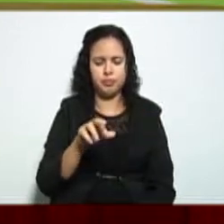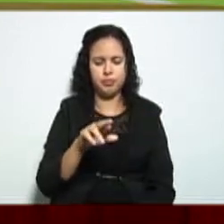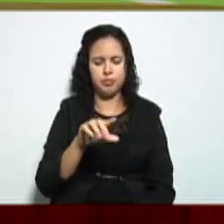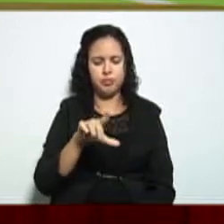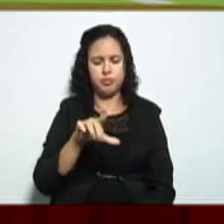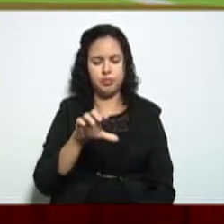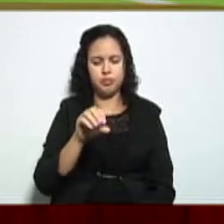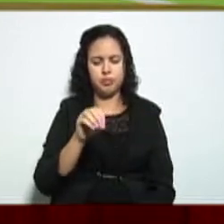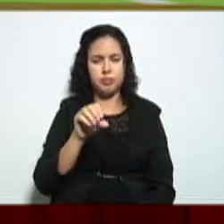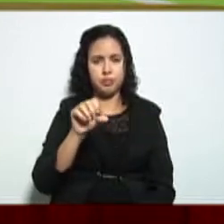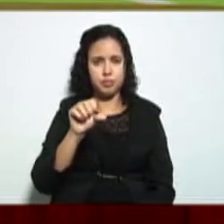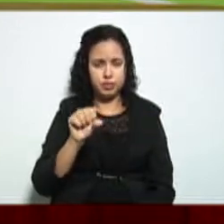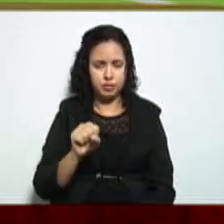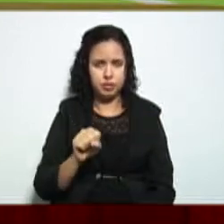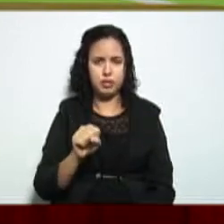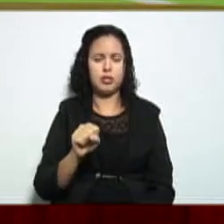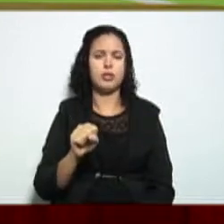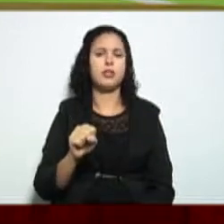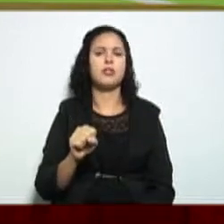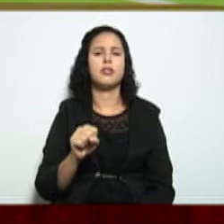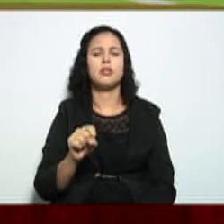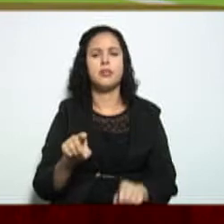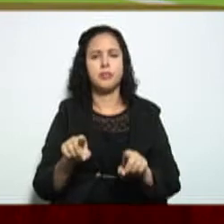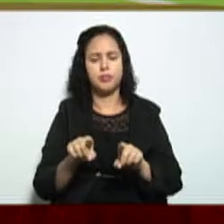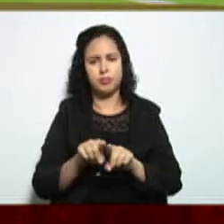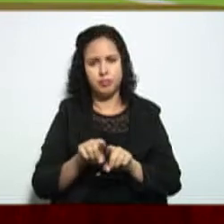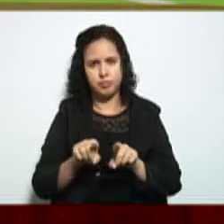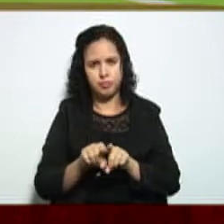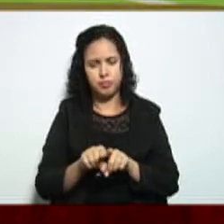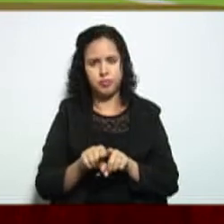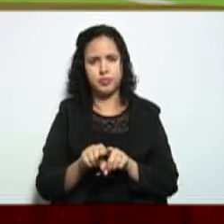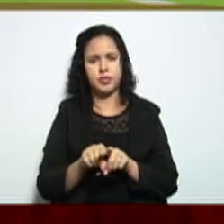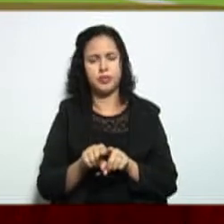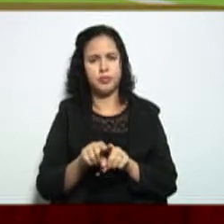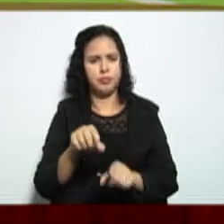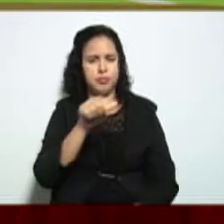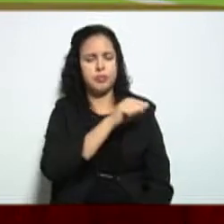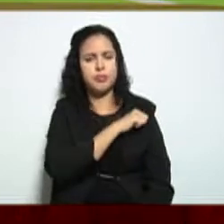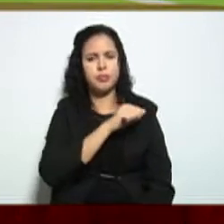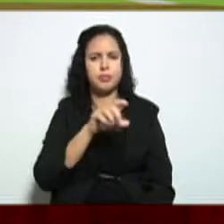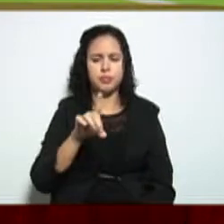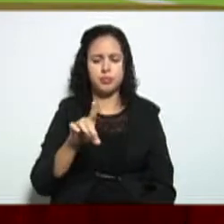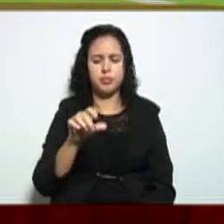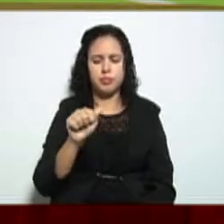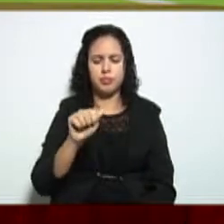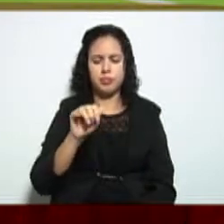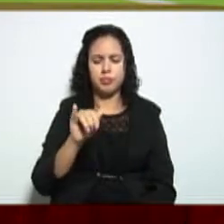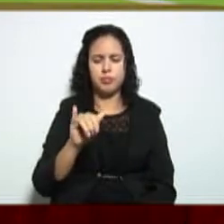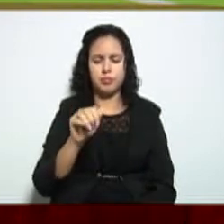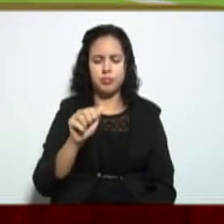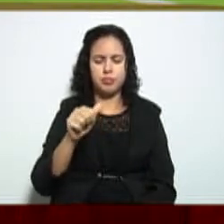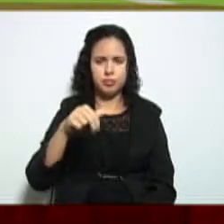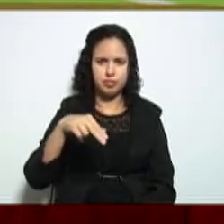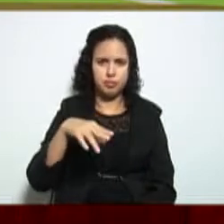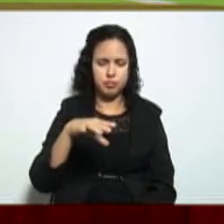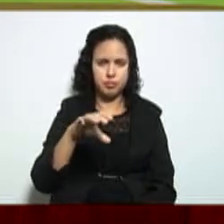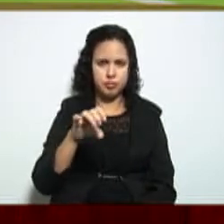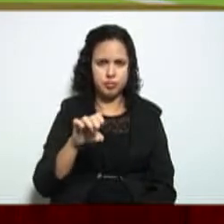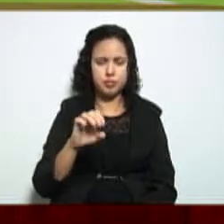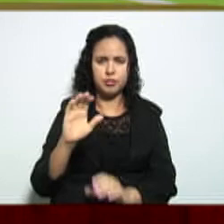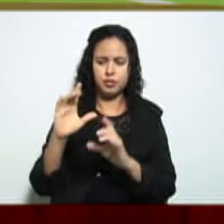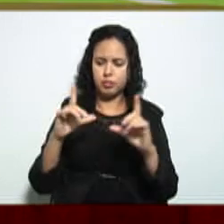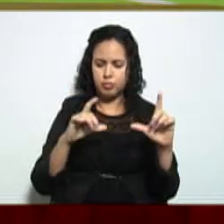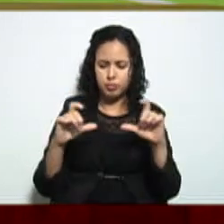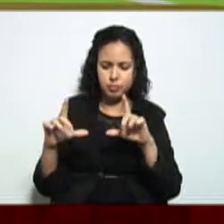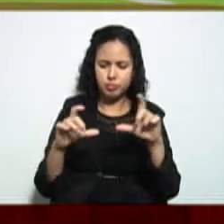Ed Efferson da Escola Angelina, atividade da aluna Daiane. Todos eles estão tirando foto